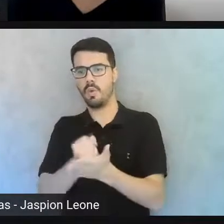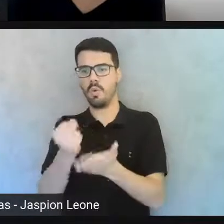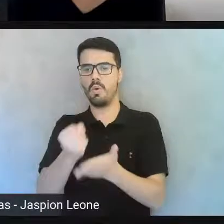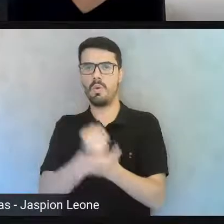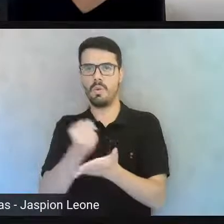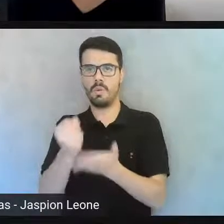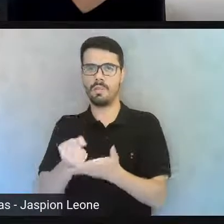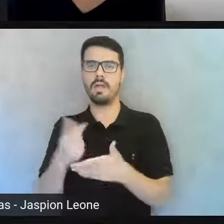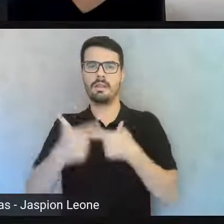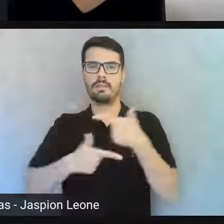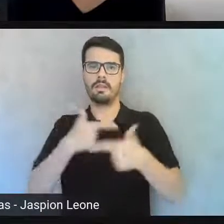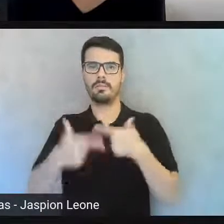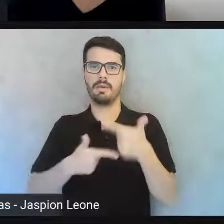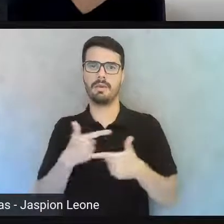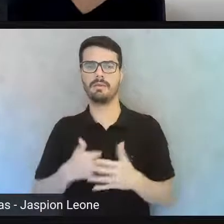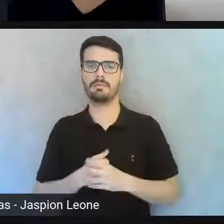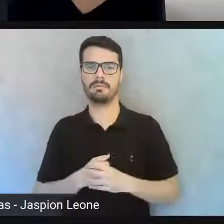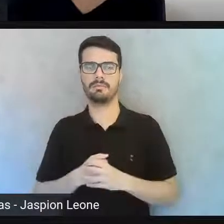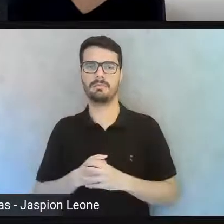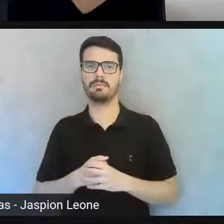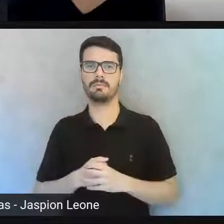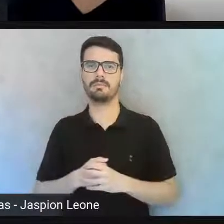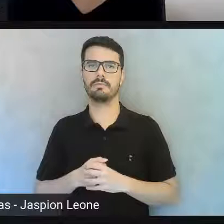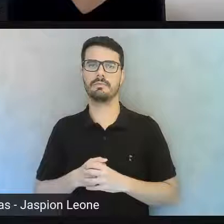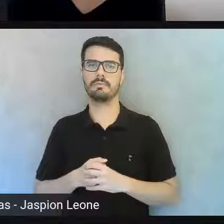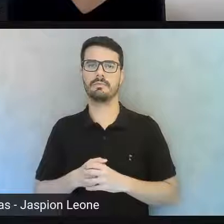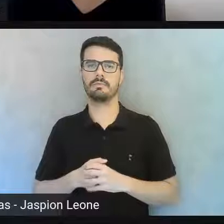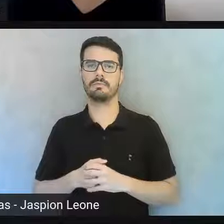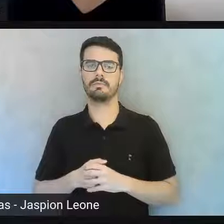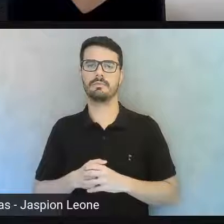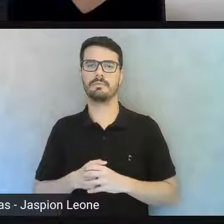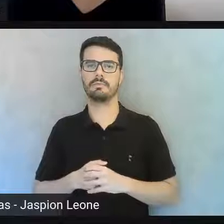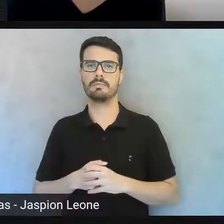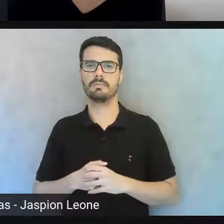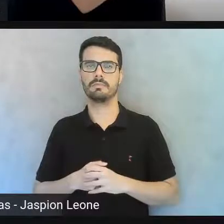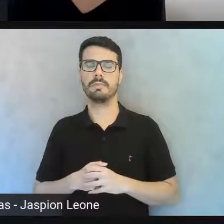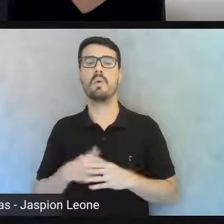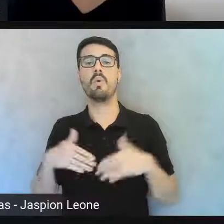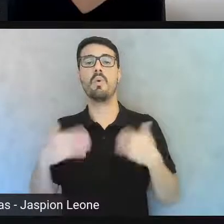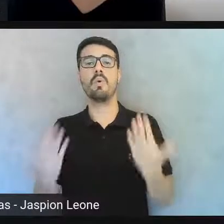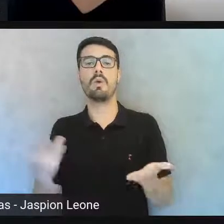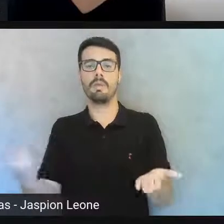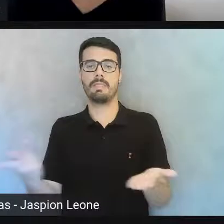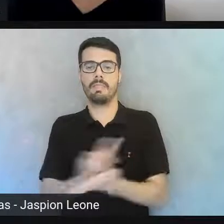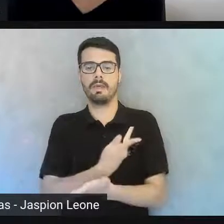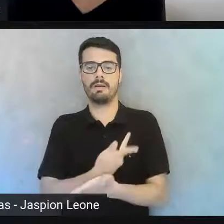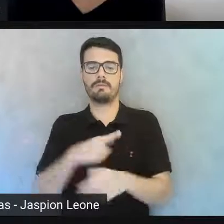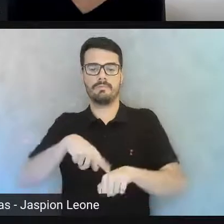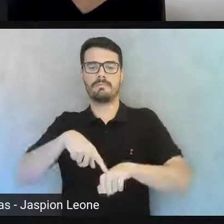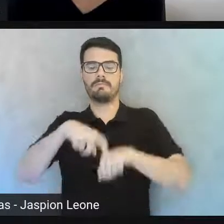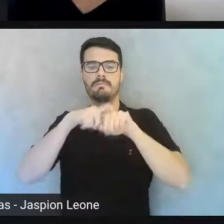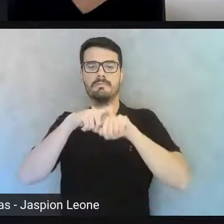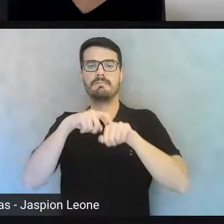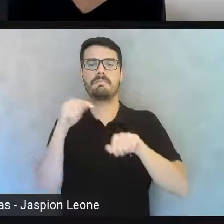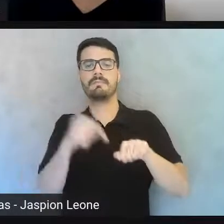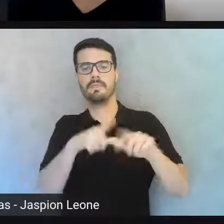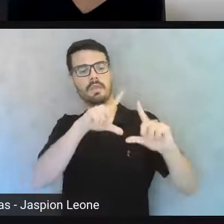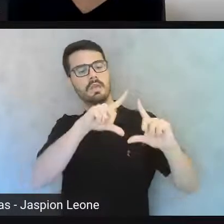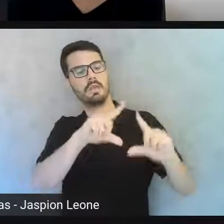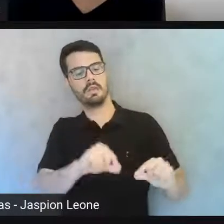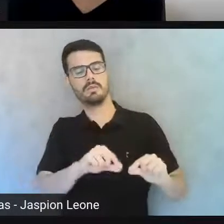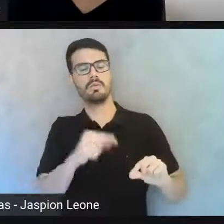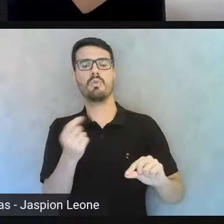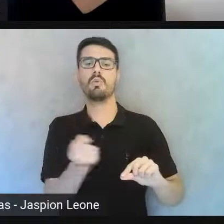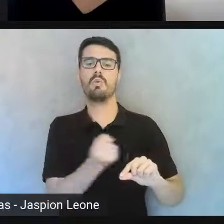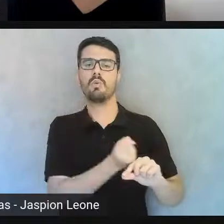vista operacional, procedimental, quando acontece a suspensão, essa redução